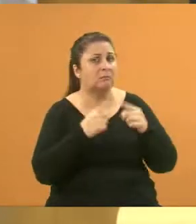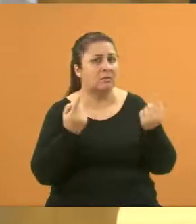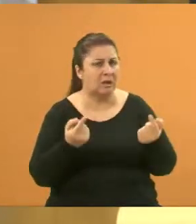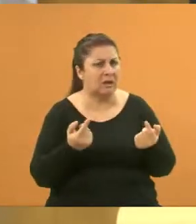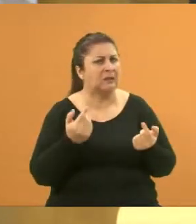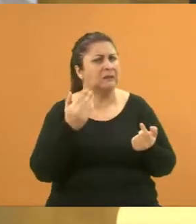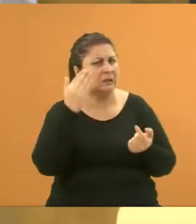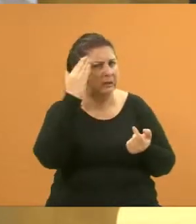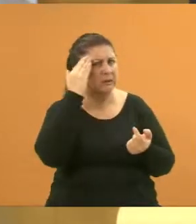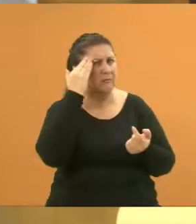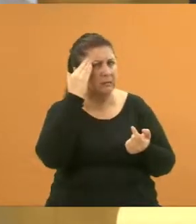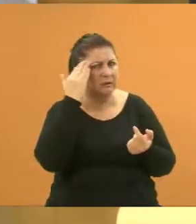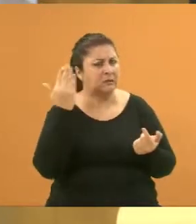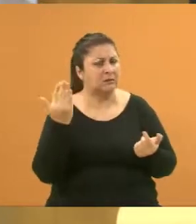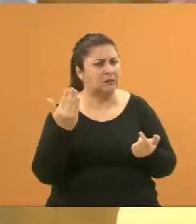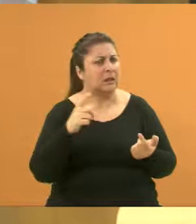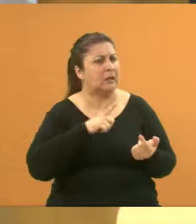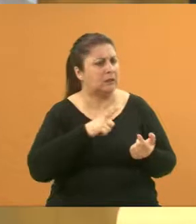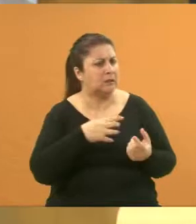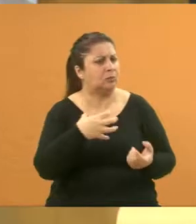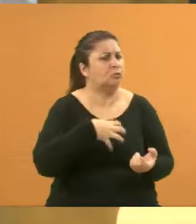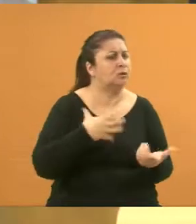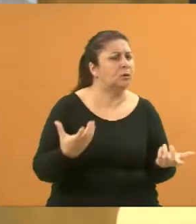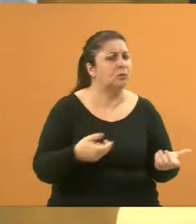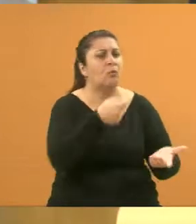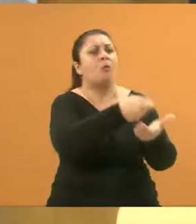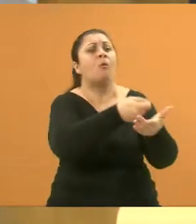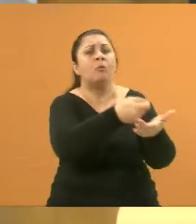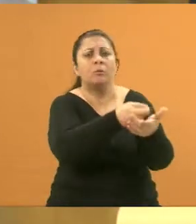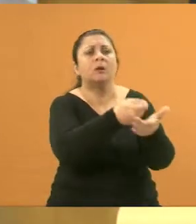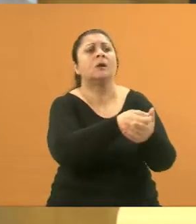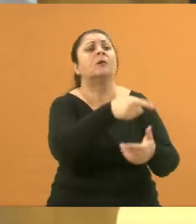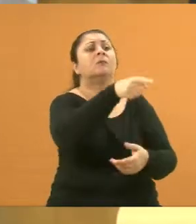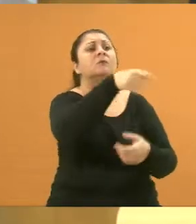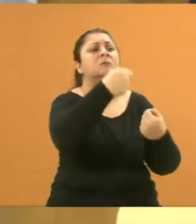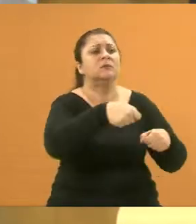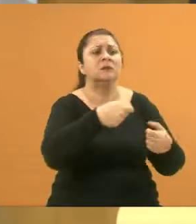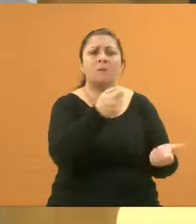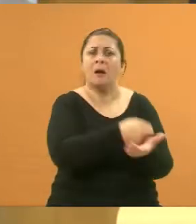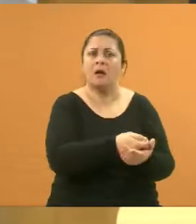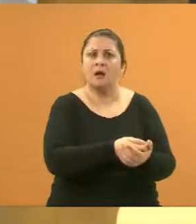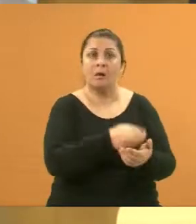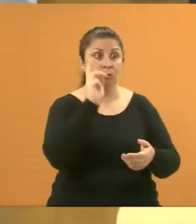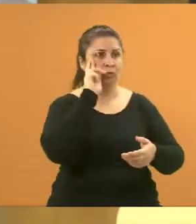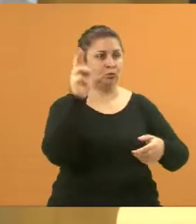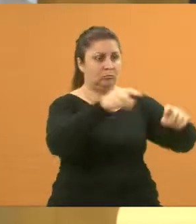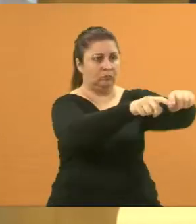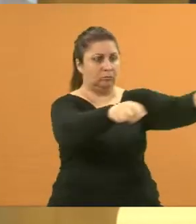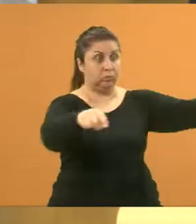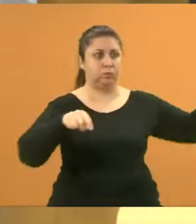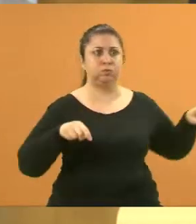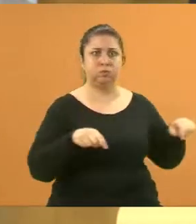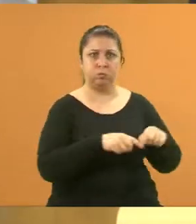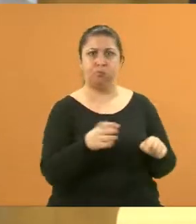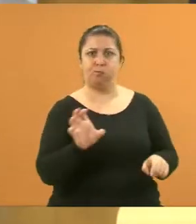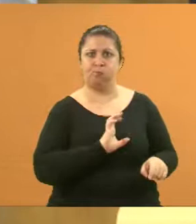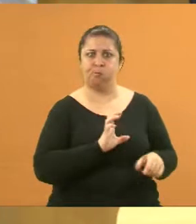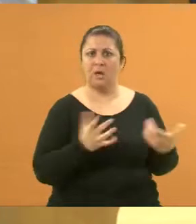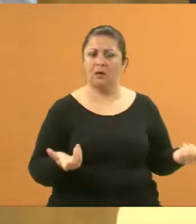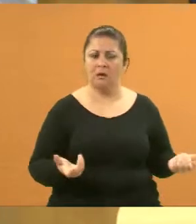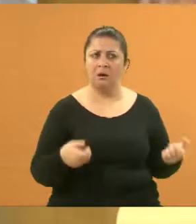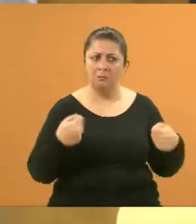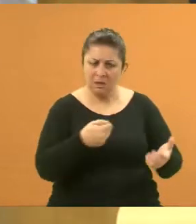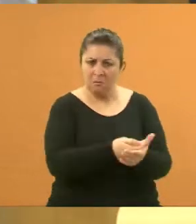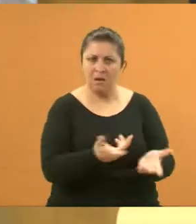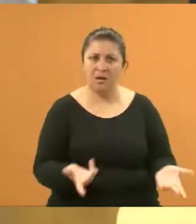um mecanismo para obrigar essas pessoas, esses grandes loteadores que estão aqui na nossa cidade, especuladores, que